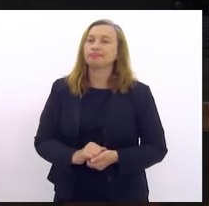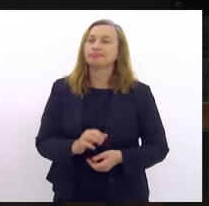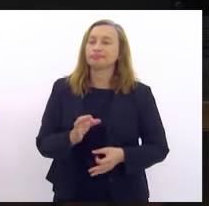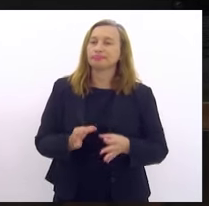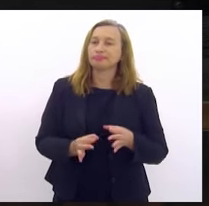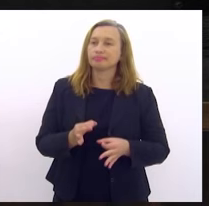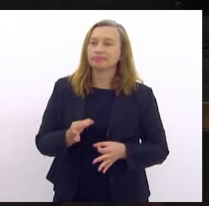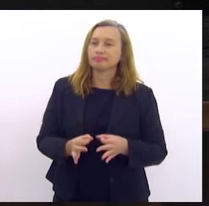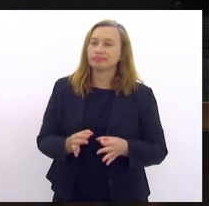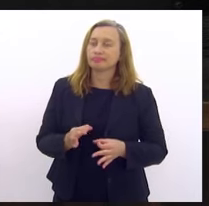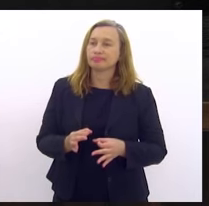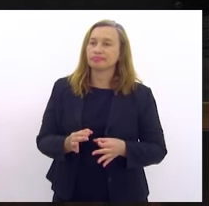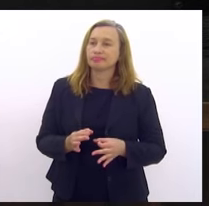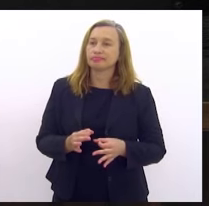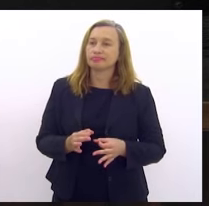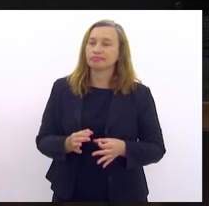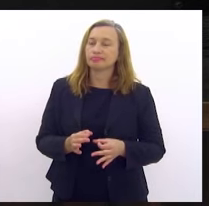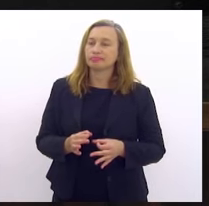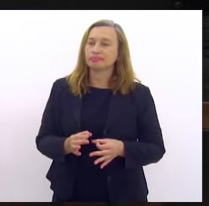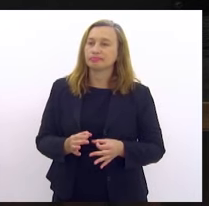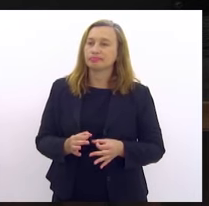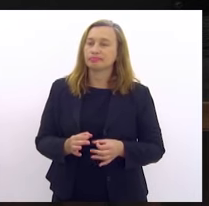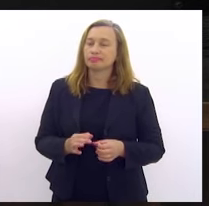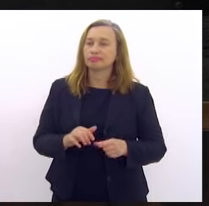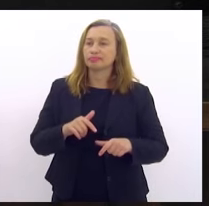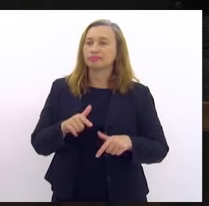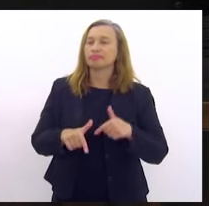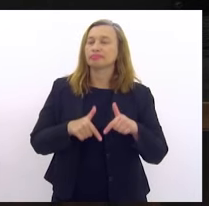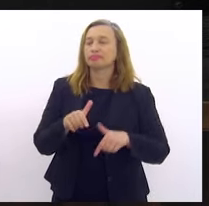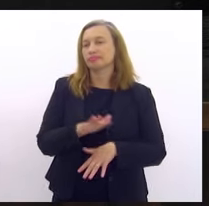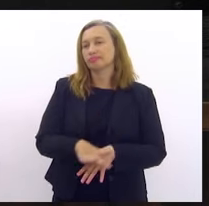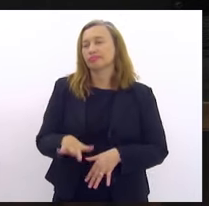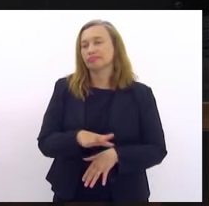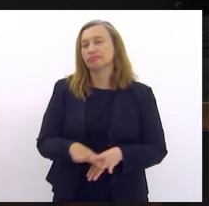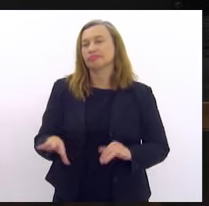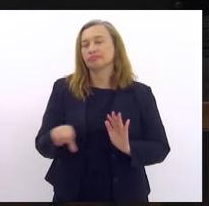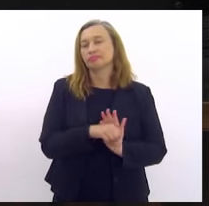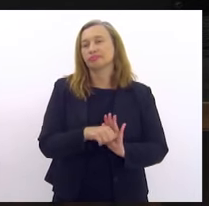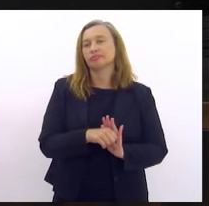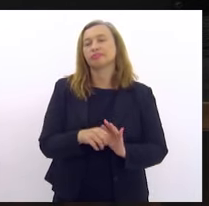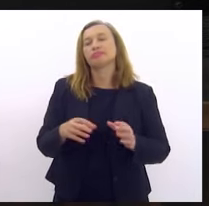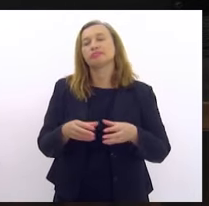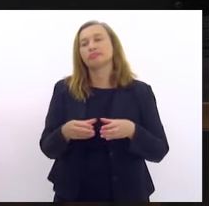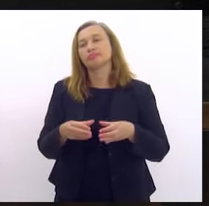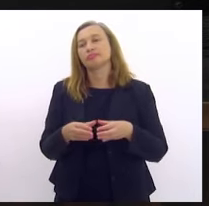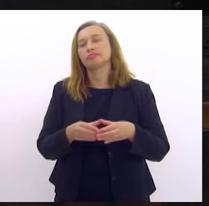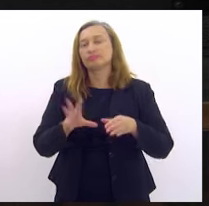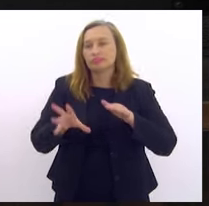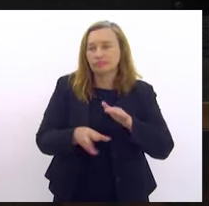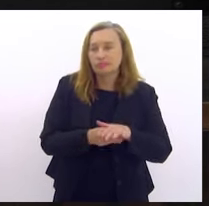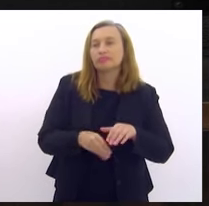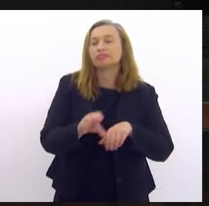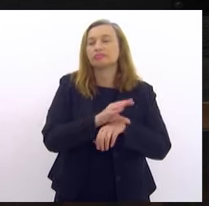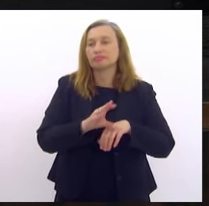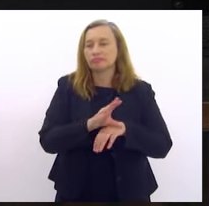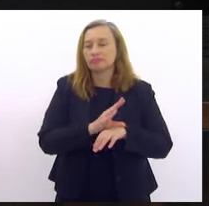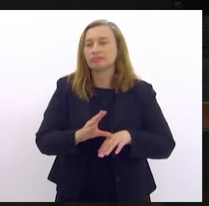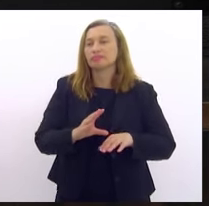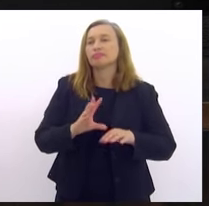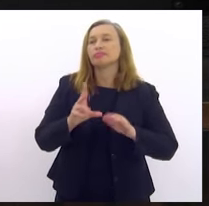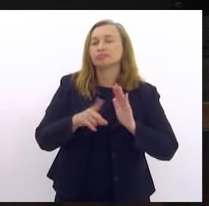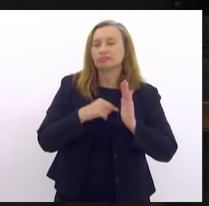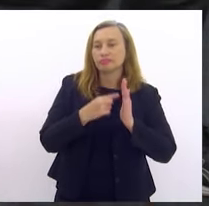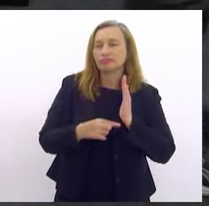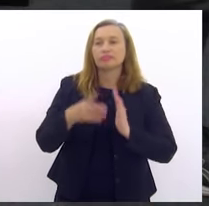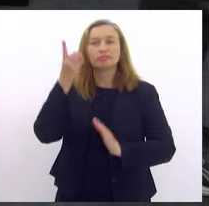por prática de exploração de trabalho infantil. Pendendo de parecer da Comissão de Emendas Constitucionais e Vetos, deputado